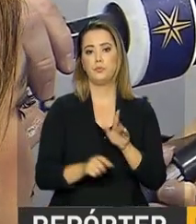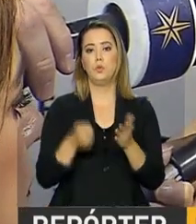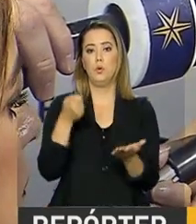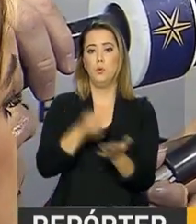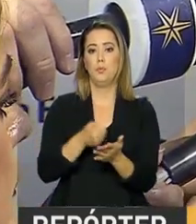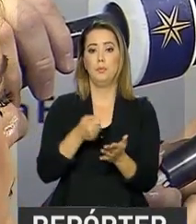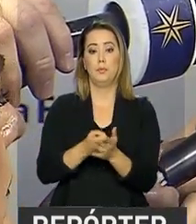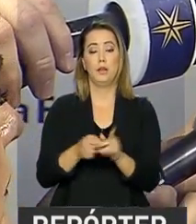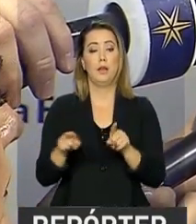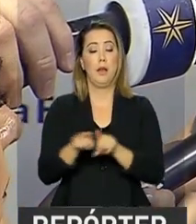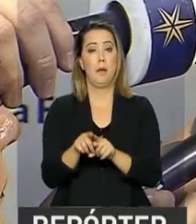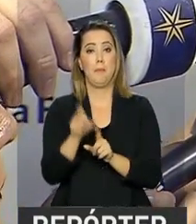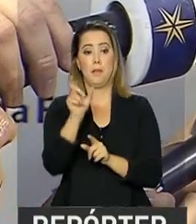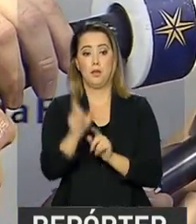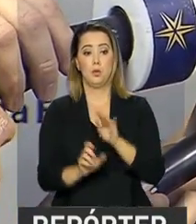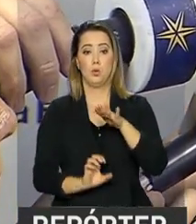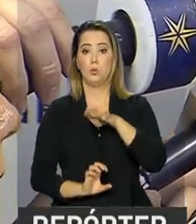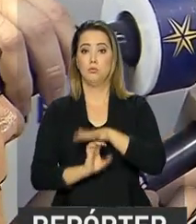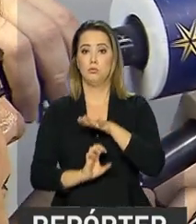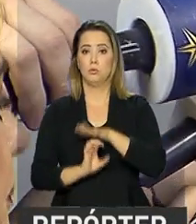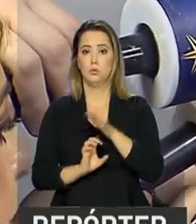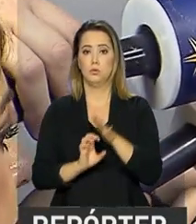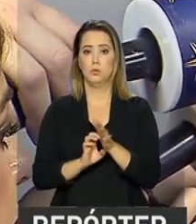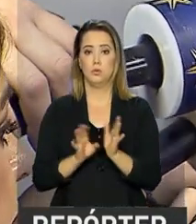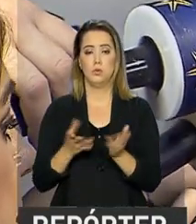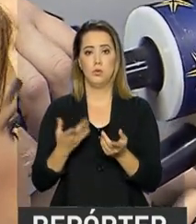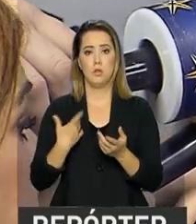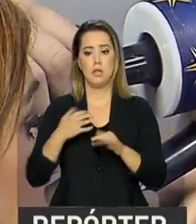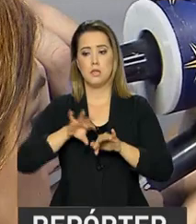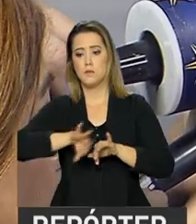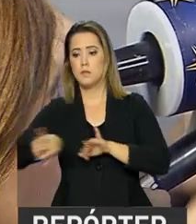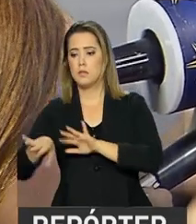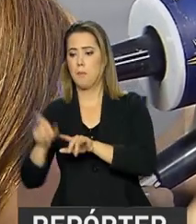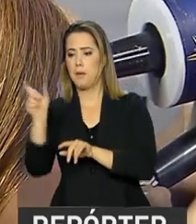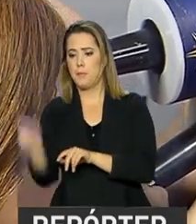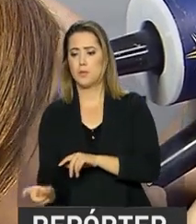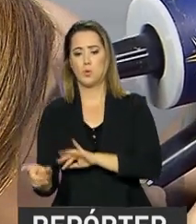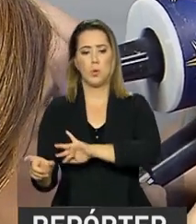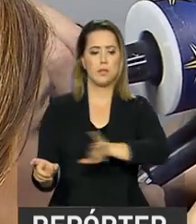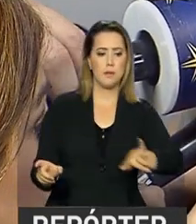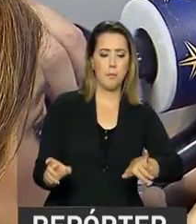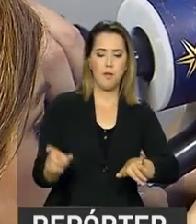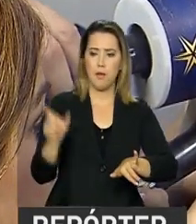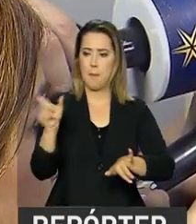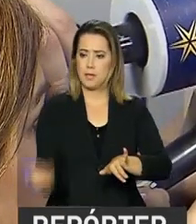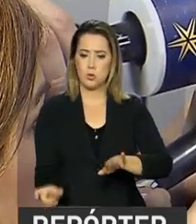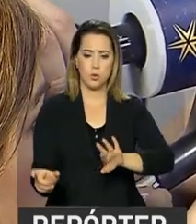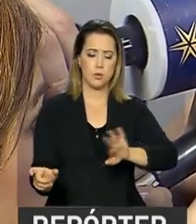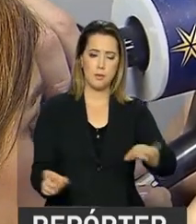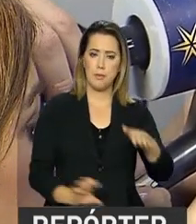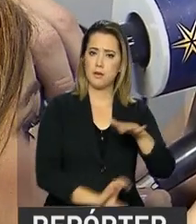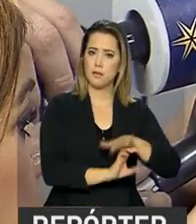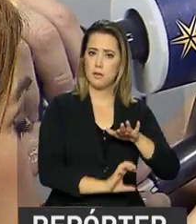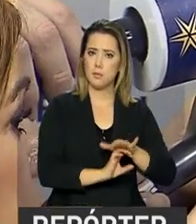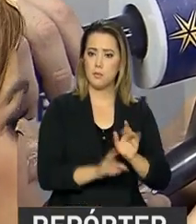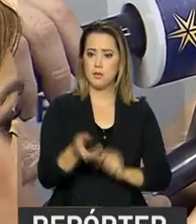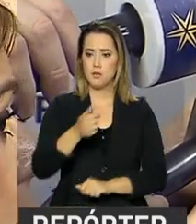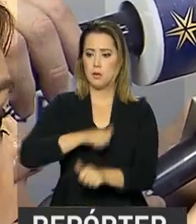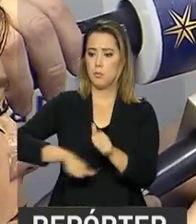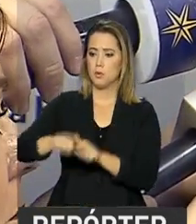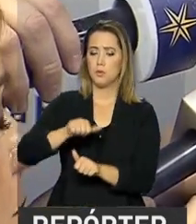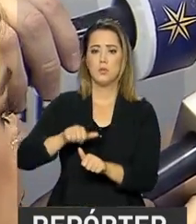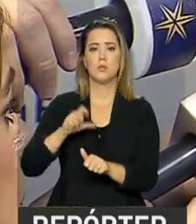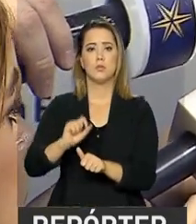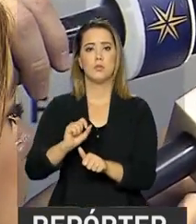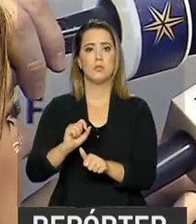né a segregação de pessoas eh jurídicas ou seja ele separa a empresa e leva as pessoas os seus funcionários para uma empresa tributada